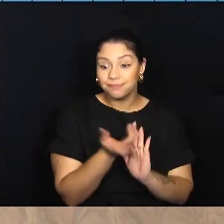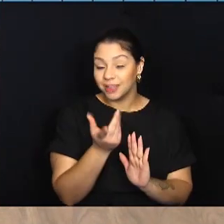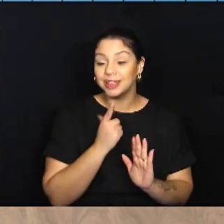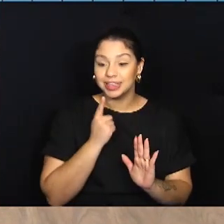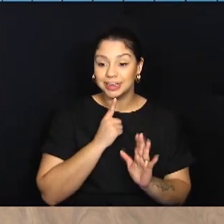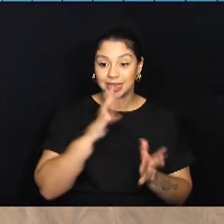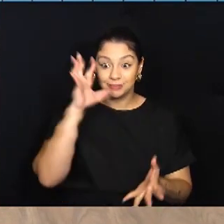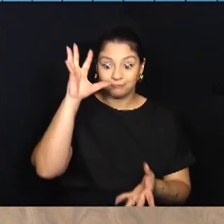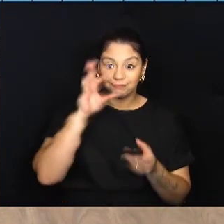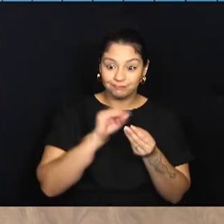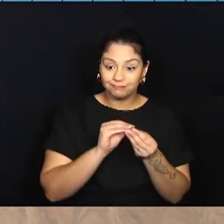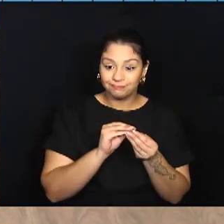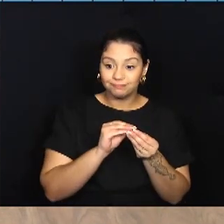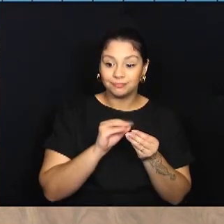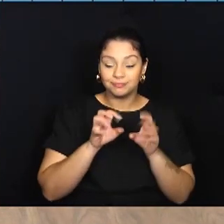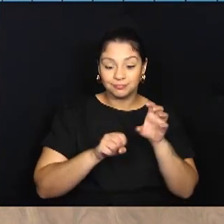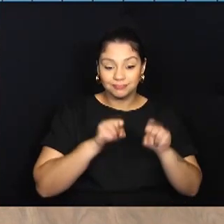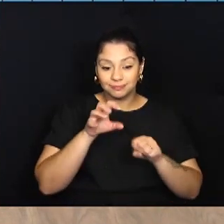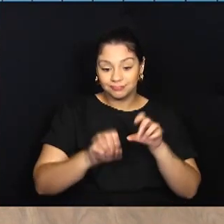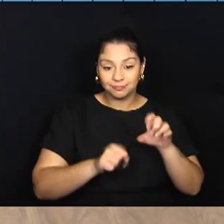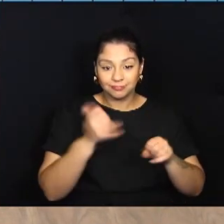reunindo, estão coletando um material?